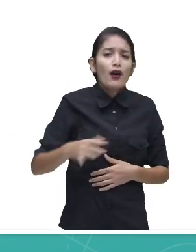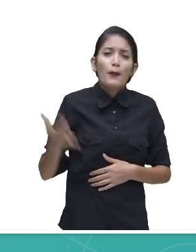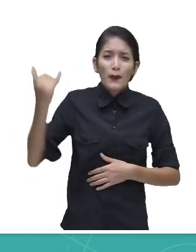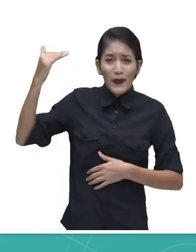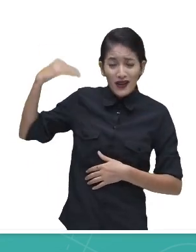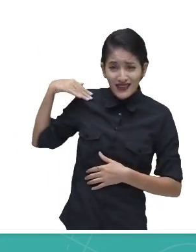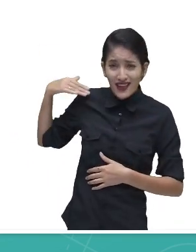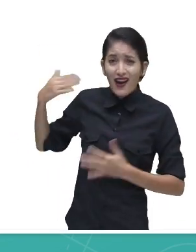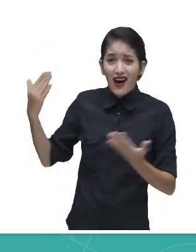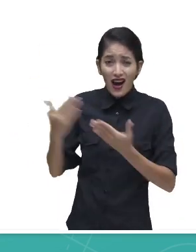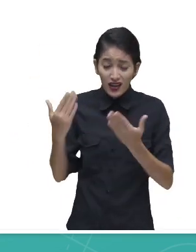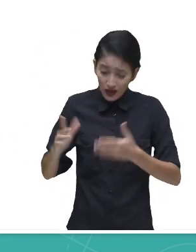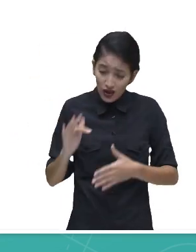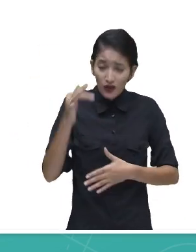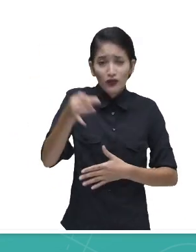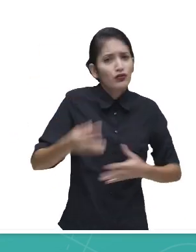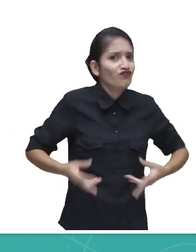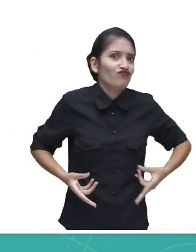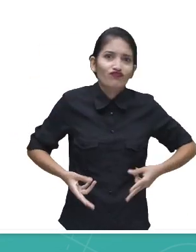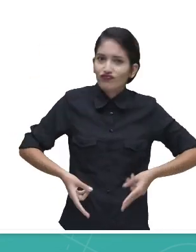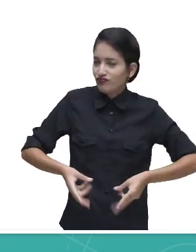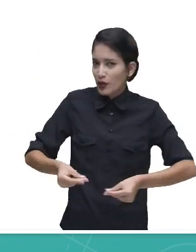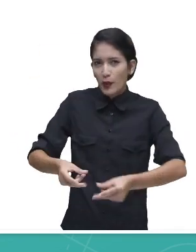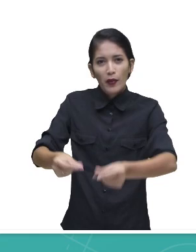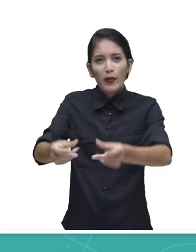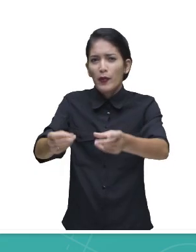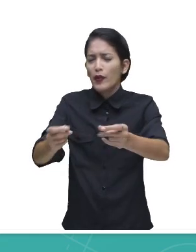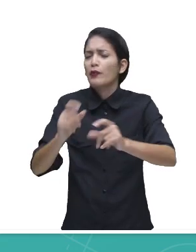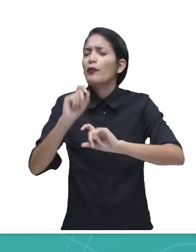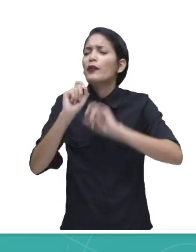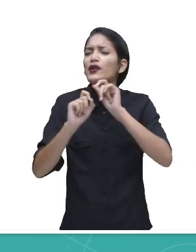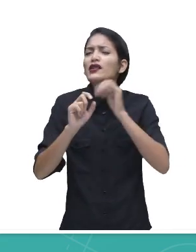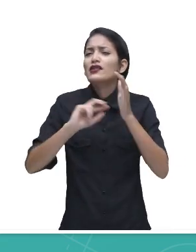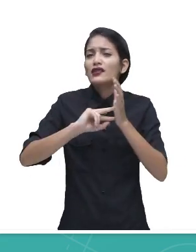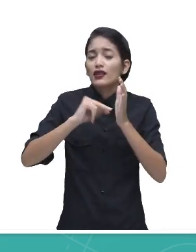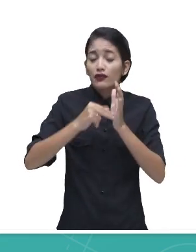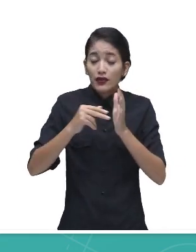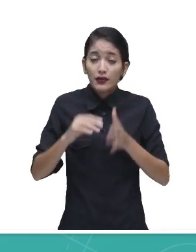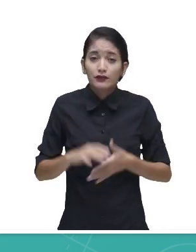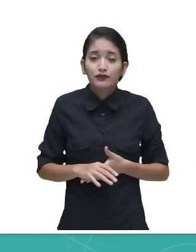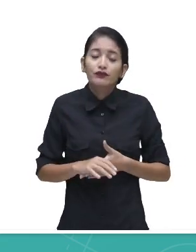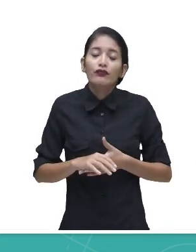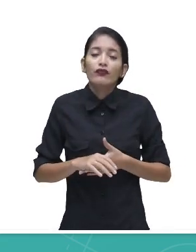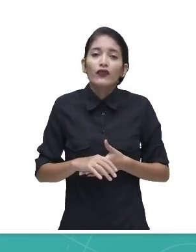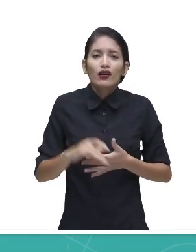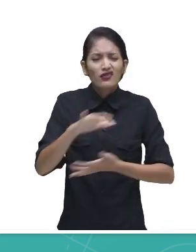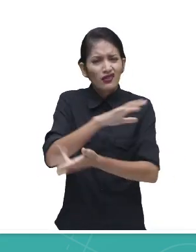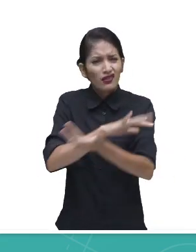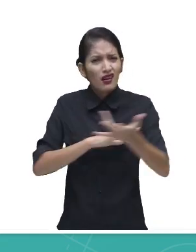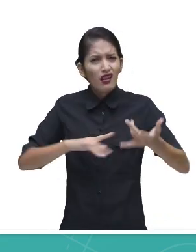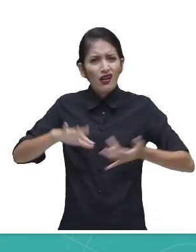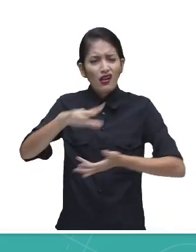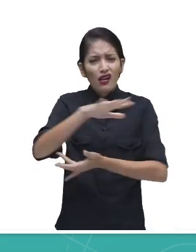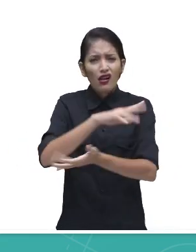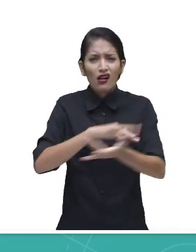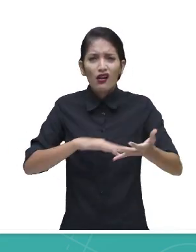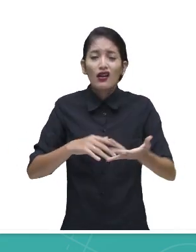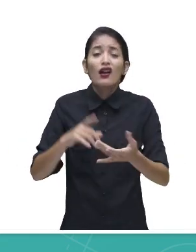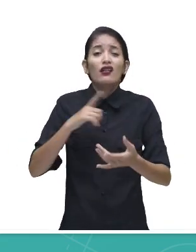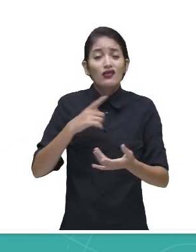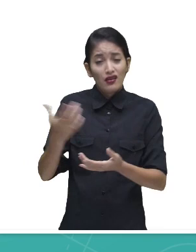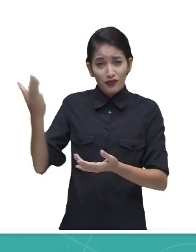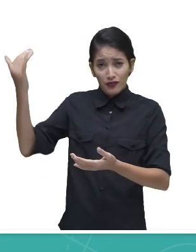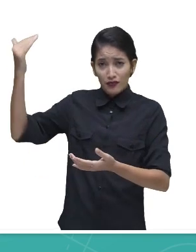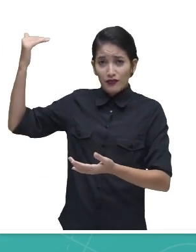sempre existirá. O que isso quer dizer? O universo é tudo que influenciou o passado,